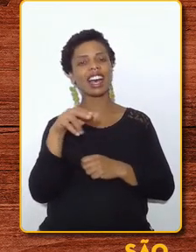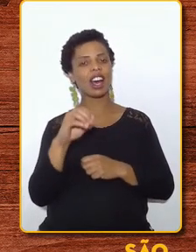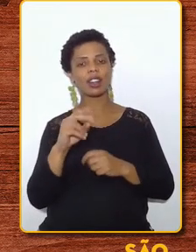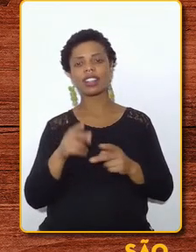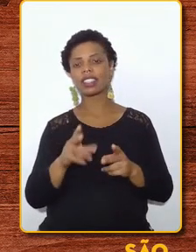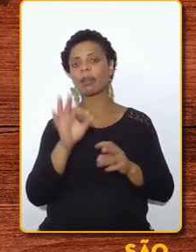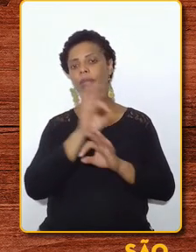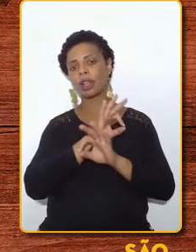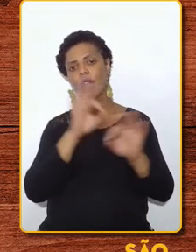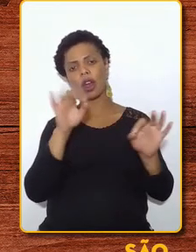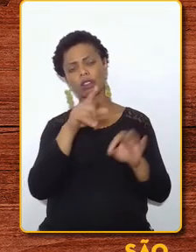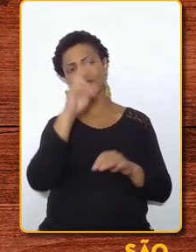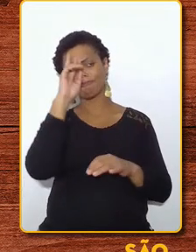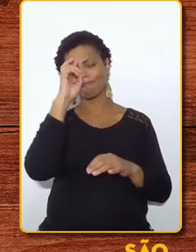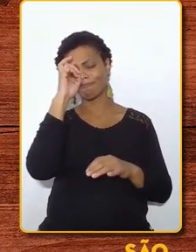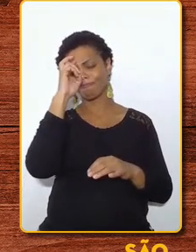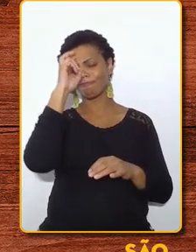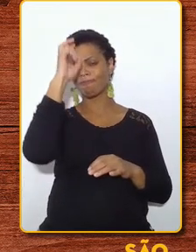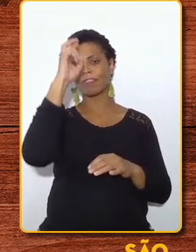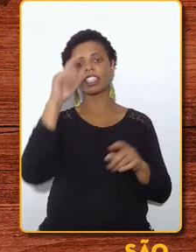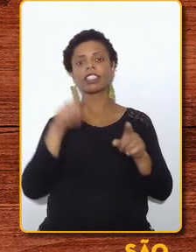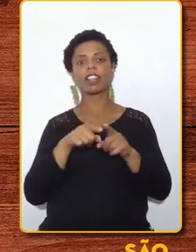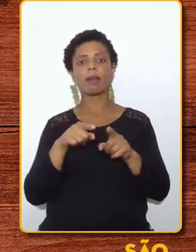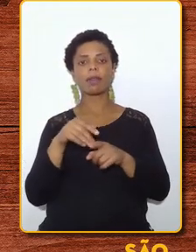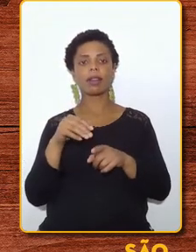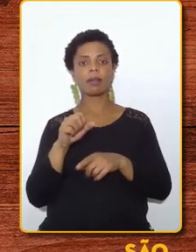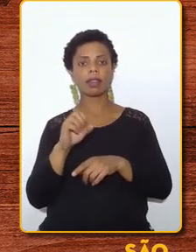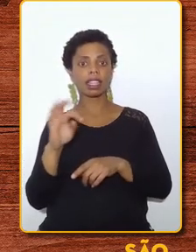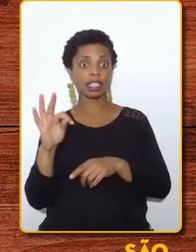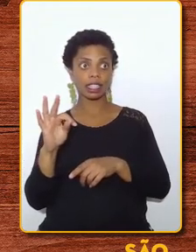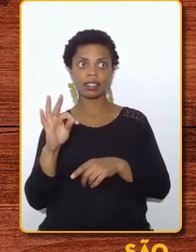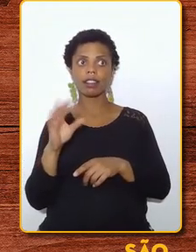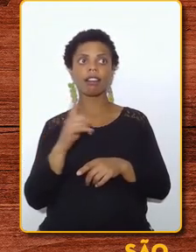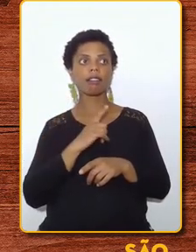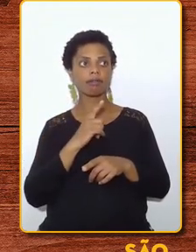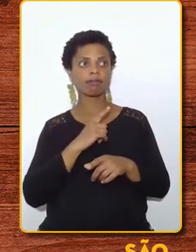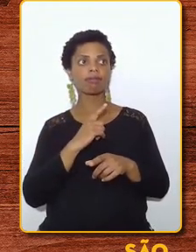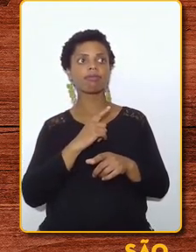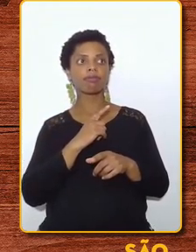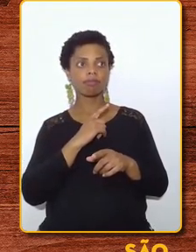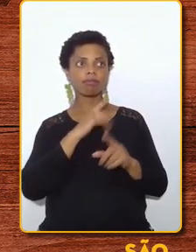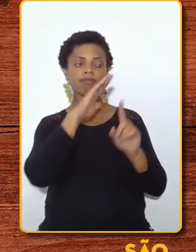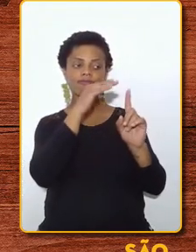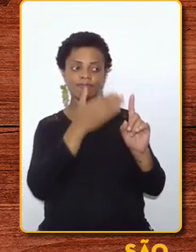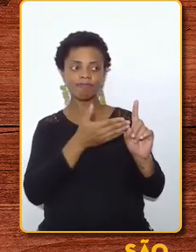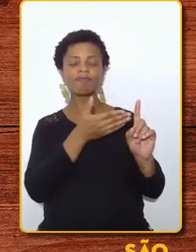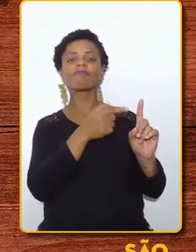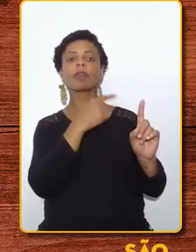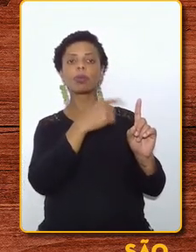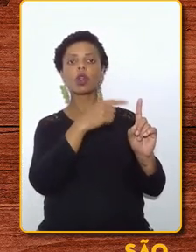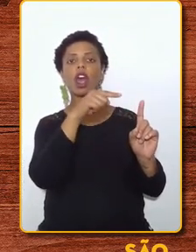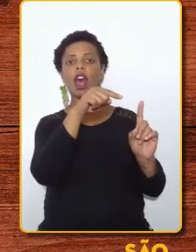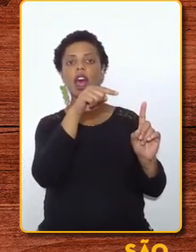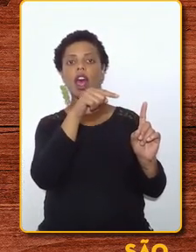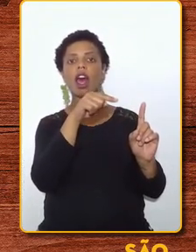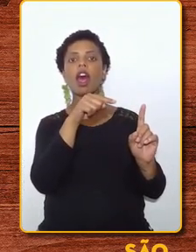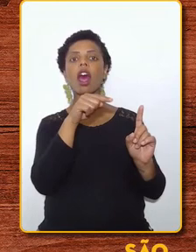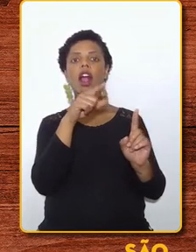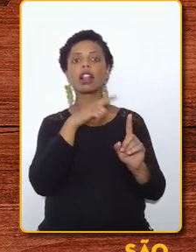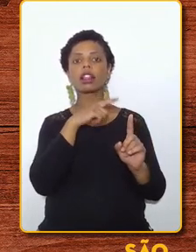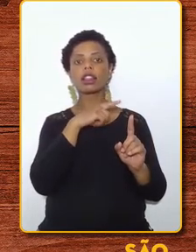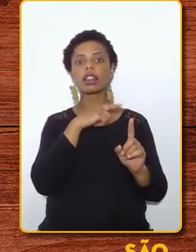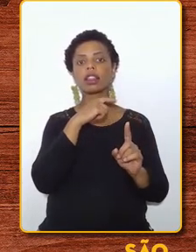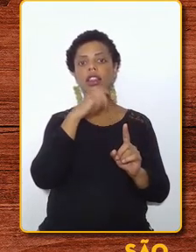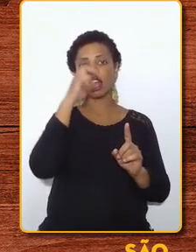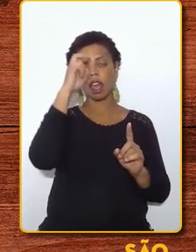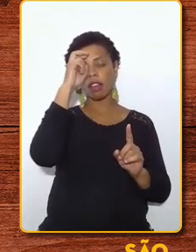mestre. E o MST é muito devedor, tanto do conhecimento e da sabedoria de Zé Gomes, pai do Graziano,